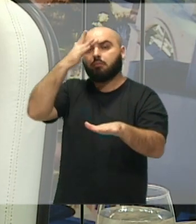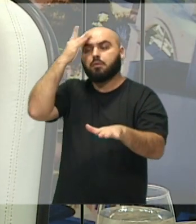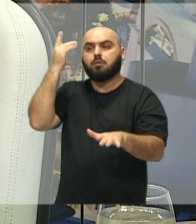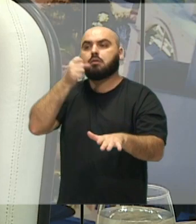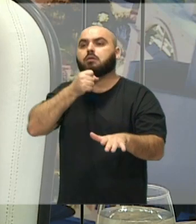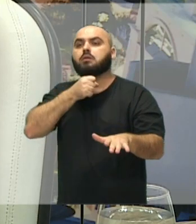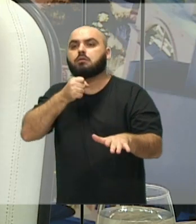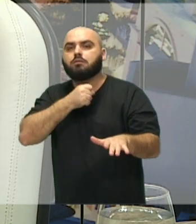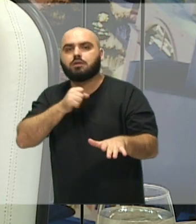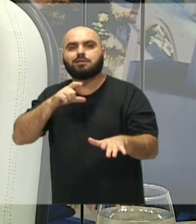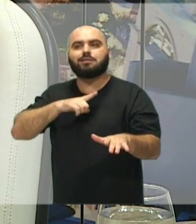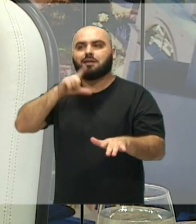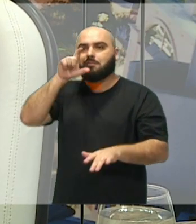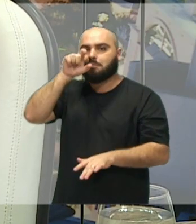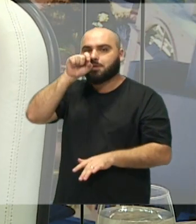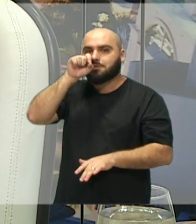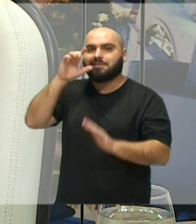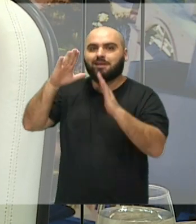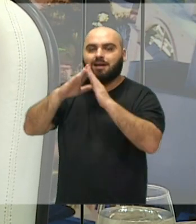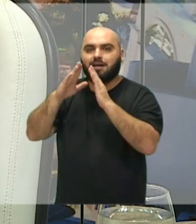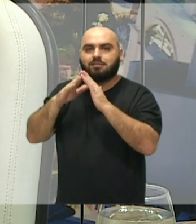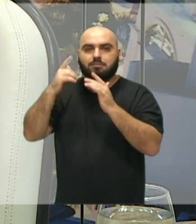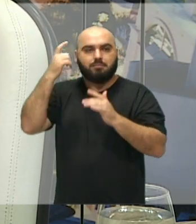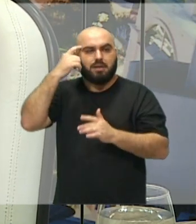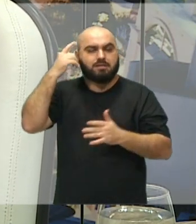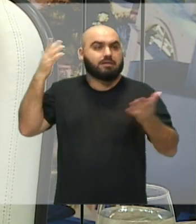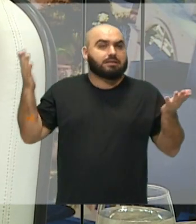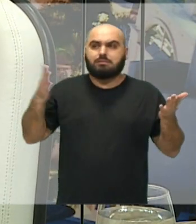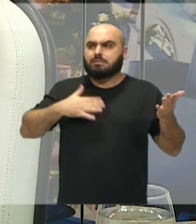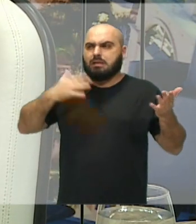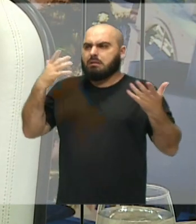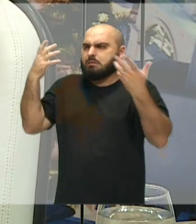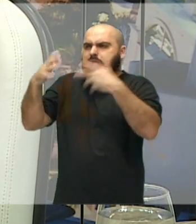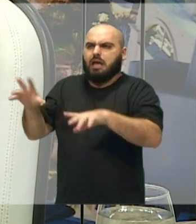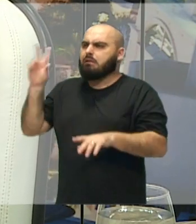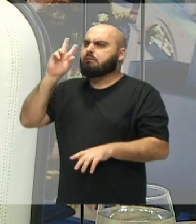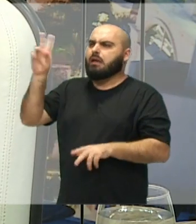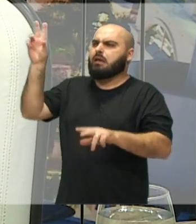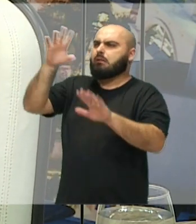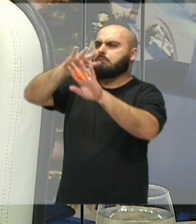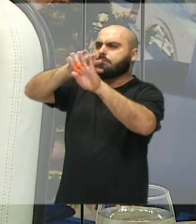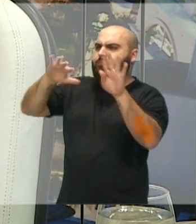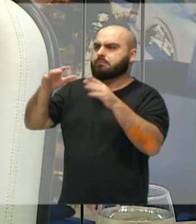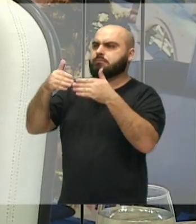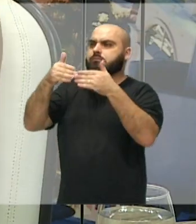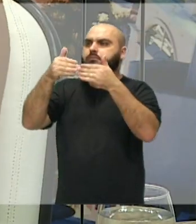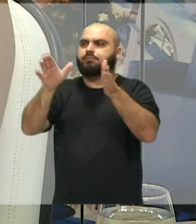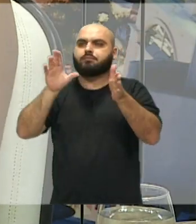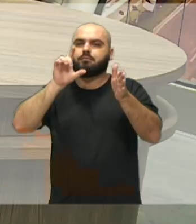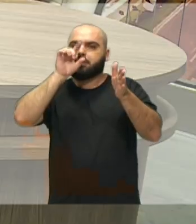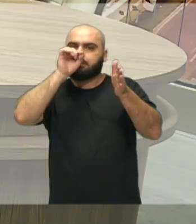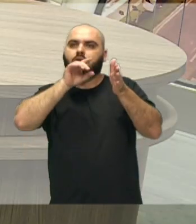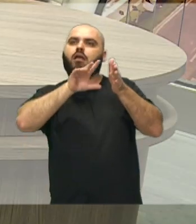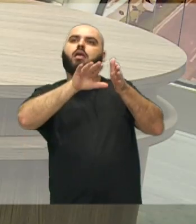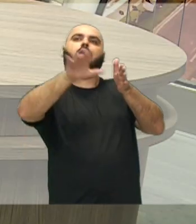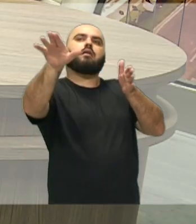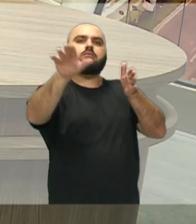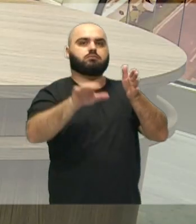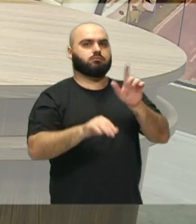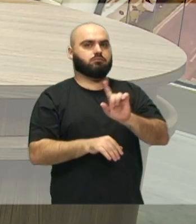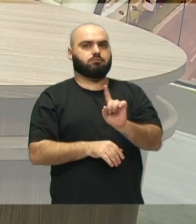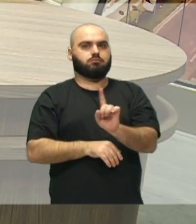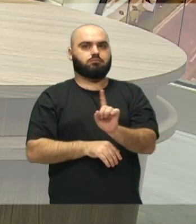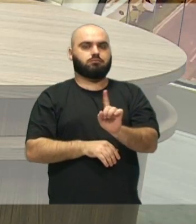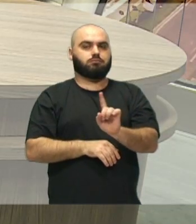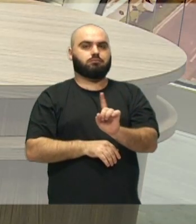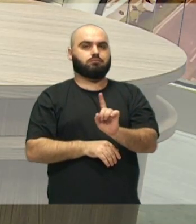entrevista e tem um passarinho em casa e tudo mais, e aí eles falam assim, eu não quero mais ver ele preso, e vai lá, abre a gaiola, né? Não é assim, né? É toda